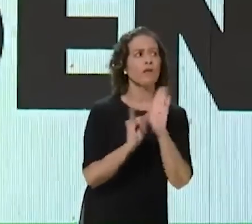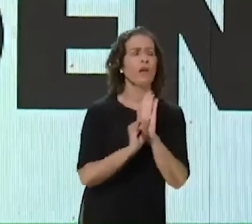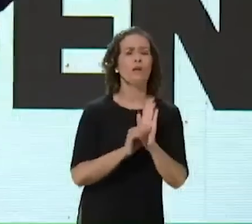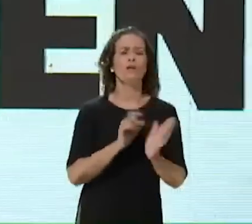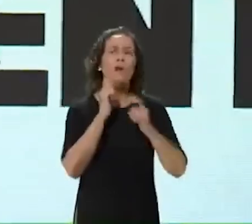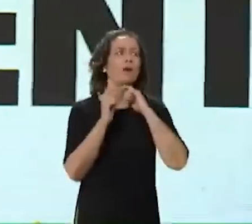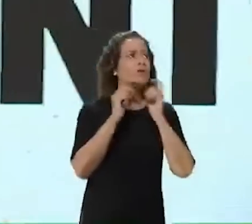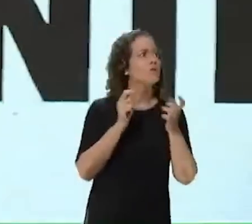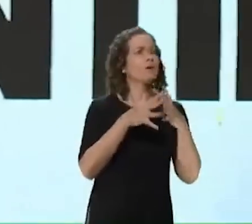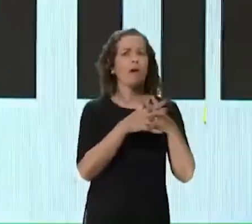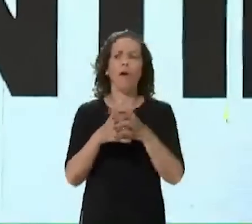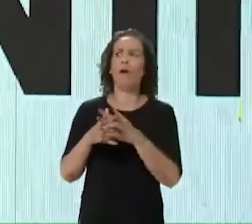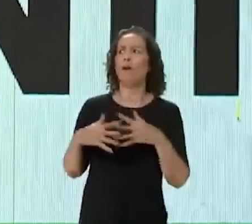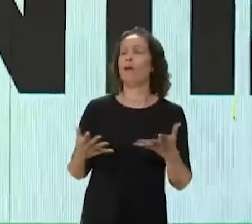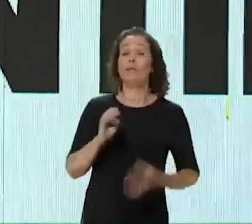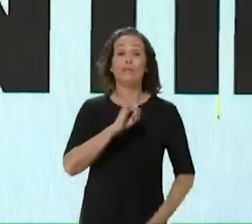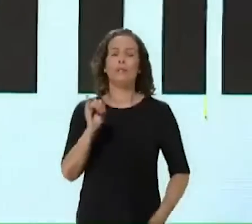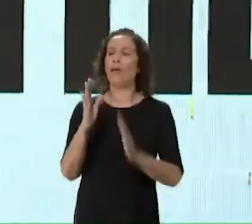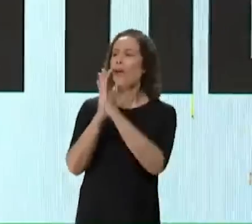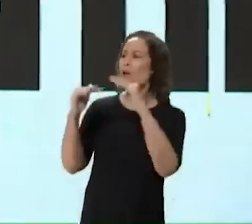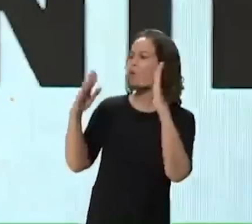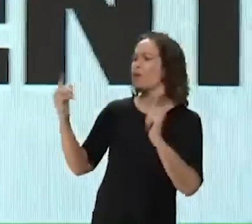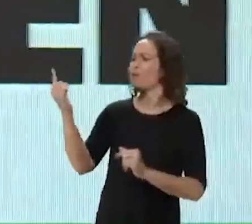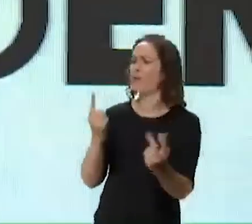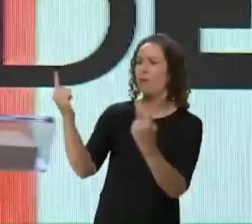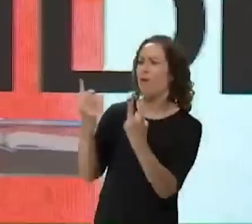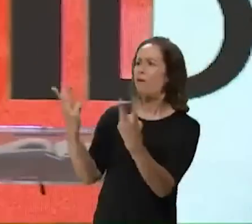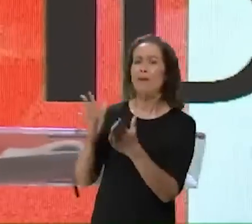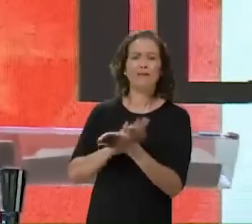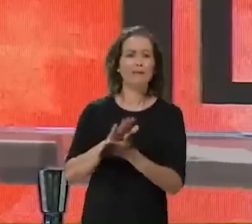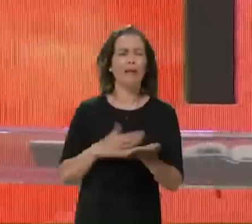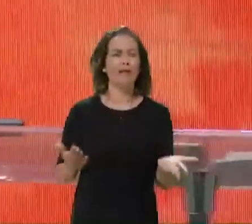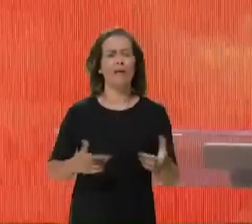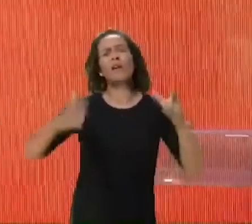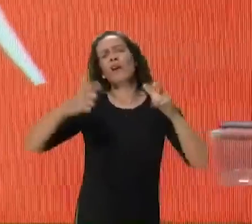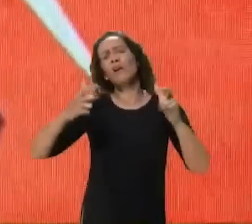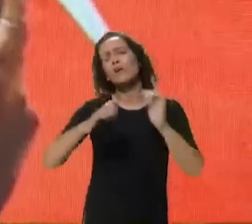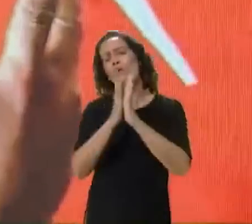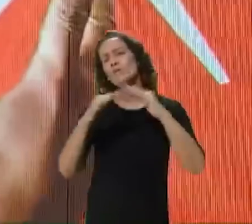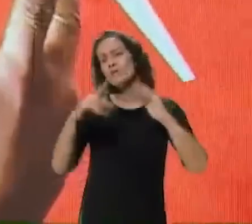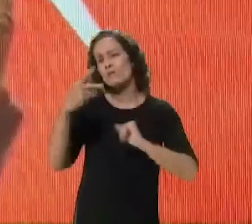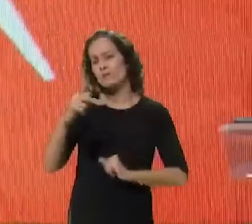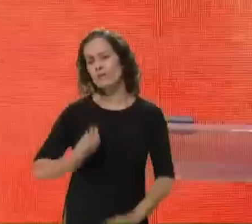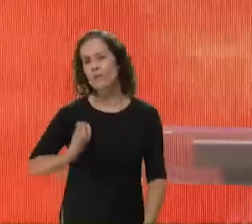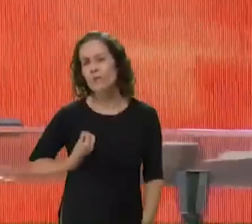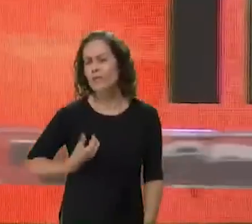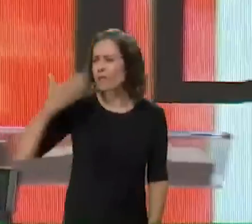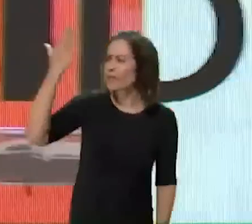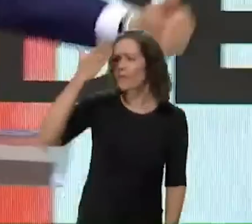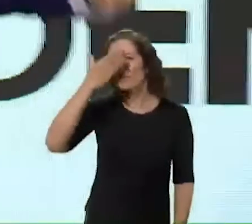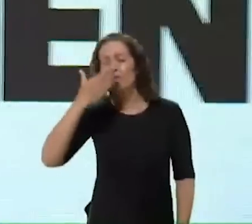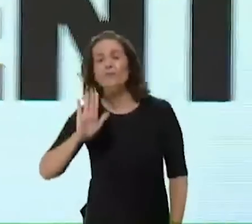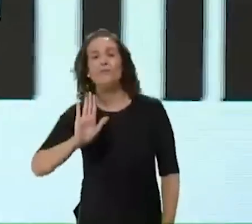quando aparentemente os anjos não aparecem. É essa outra pergunta, cadê os anjos de Deus na sua vida? Eu não os vejo, mas eu sei que eu